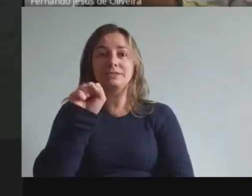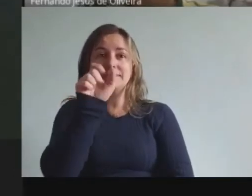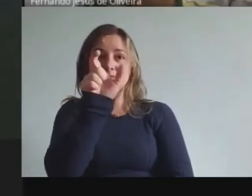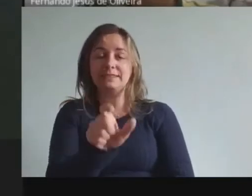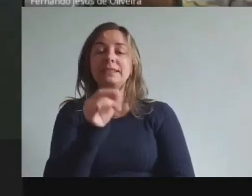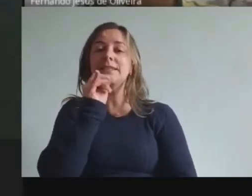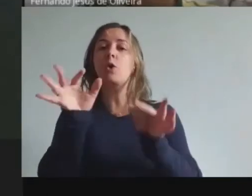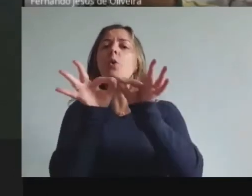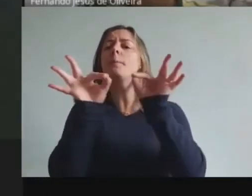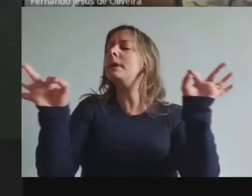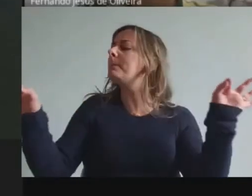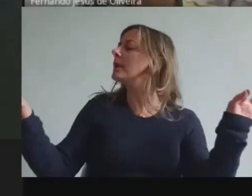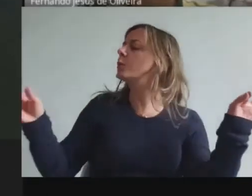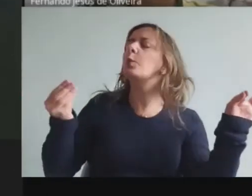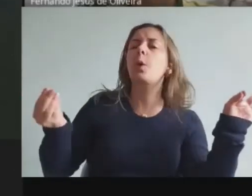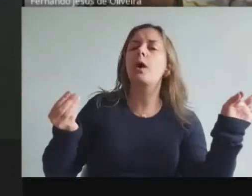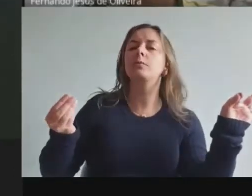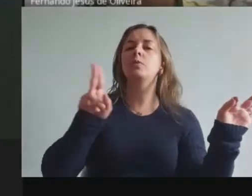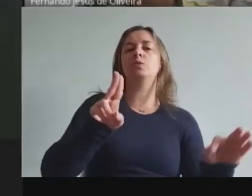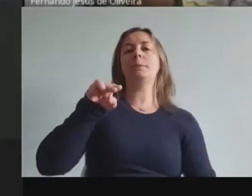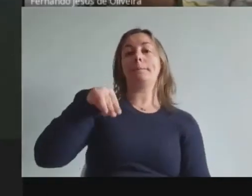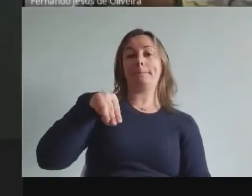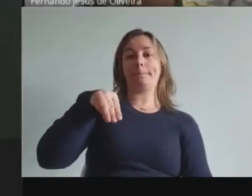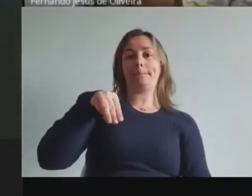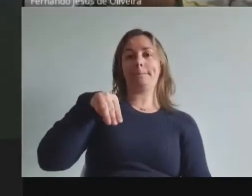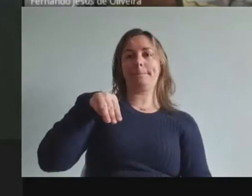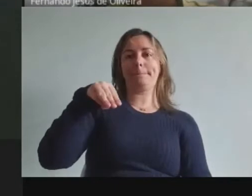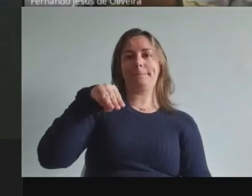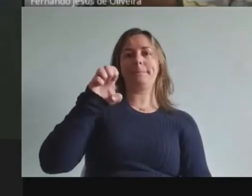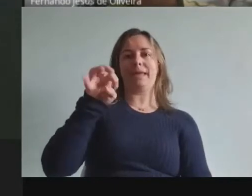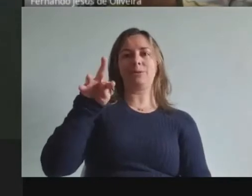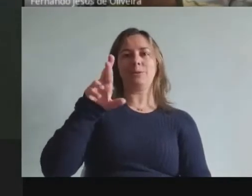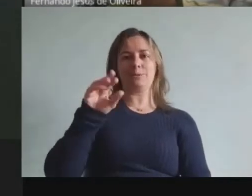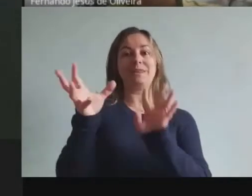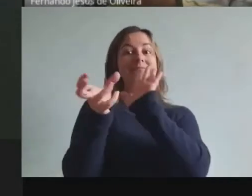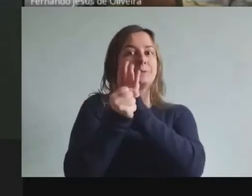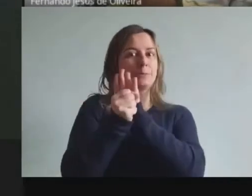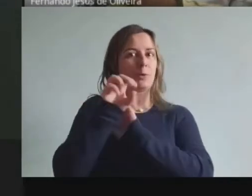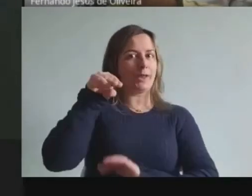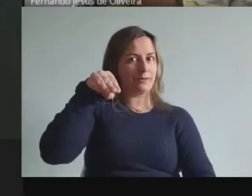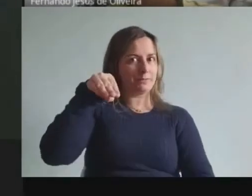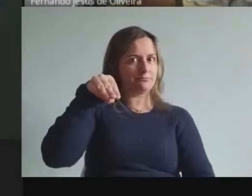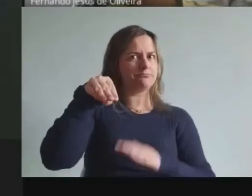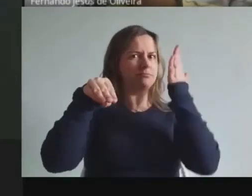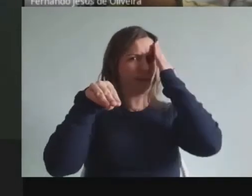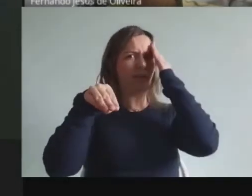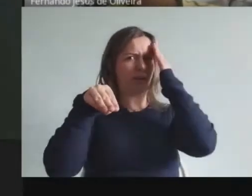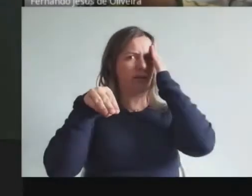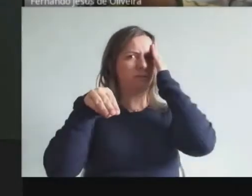medir comprimento, normalmente a gente vai usar o metro, que o símbolo é M, todo mundo sabe, né?